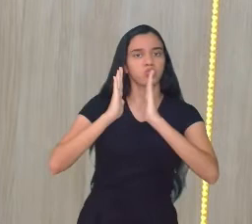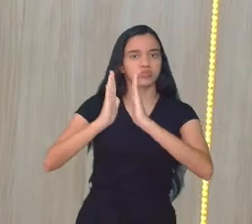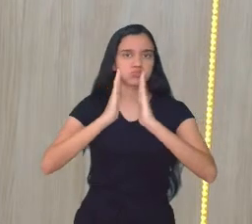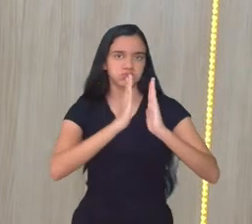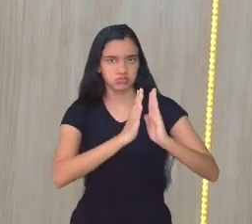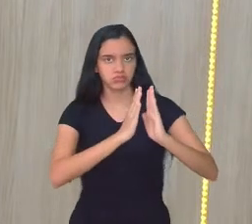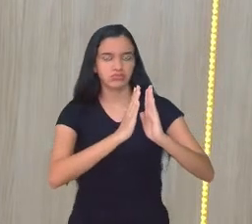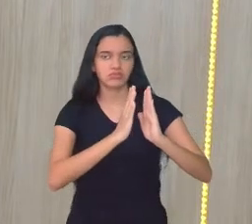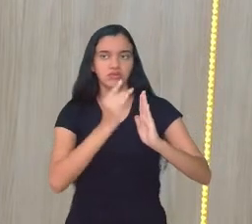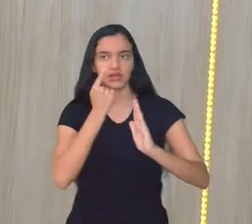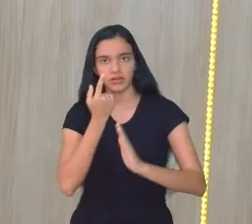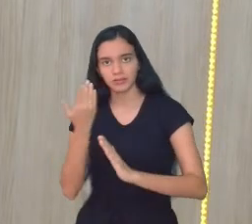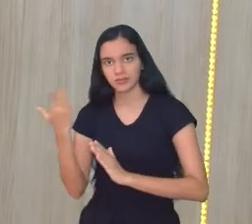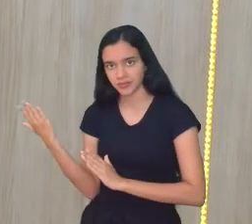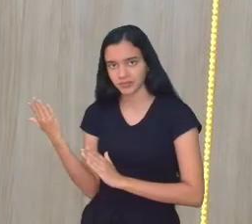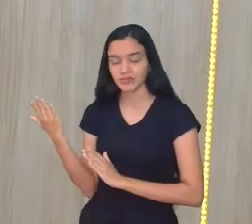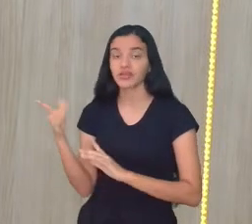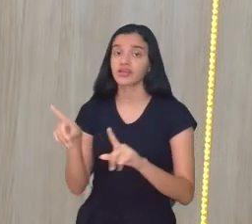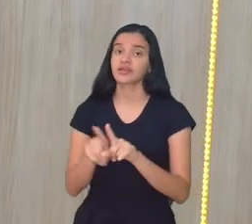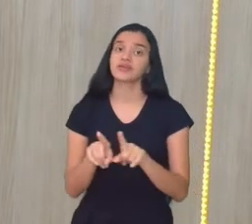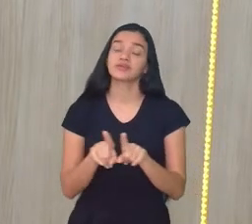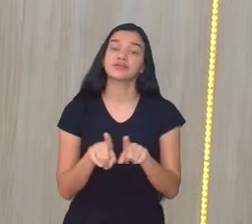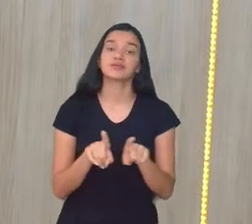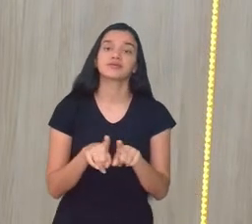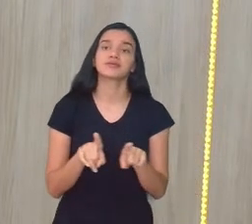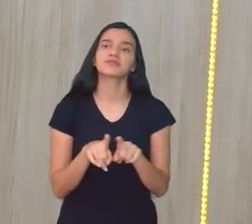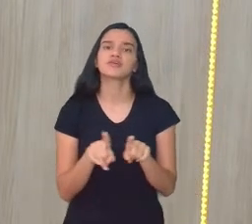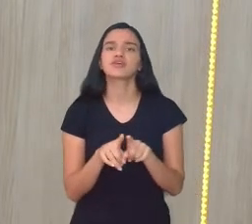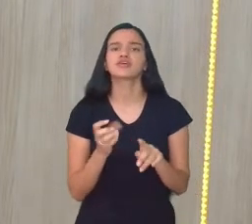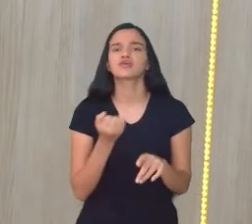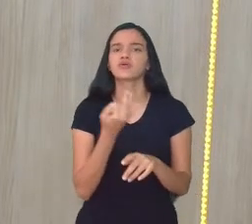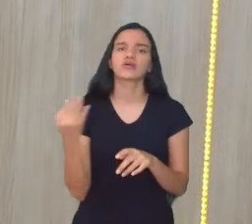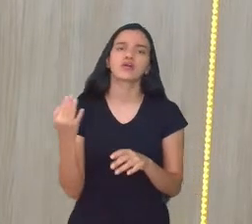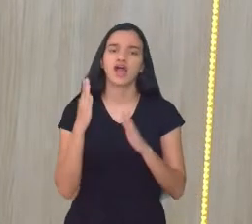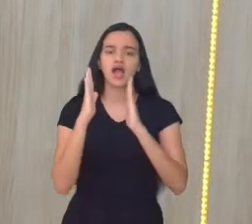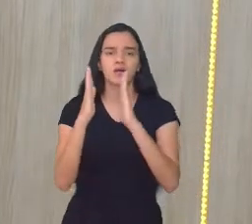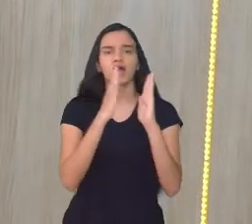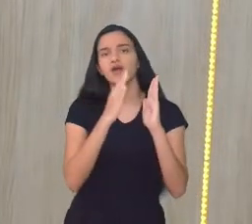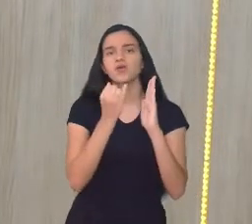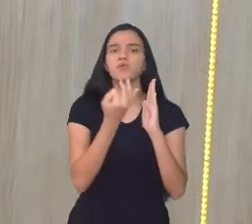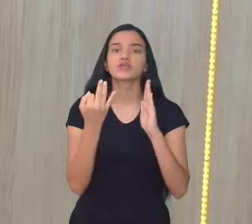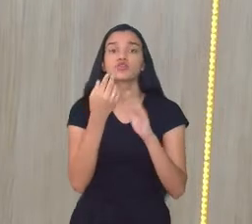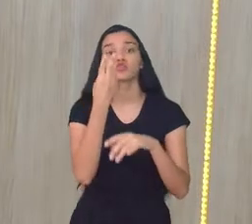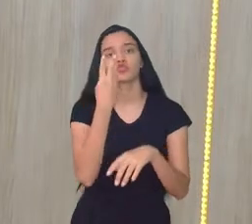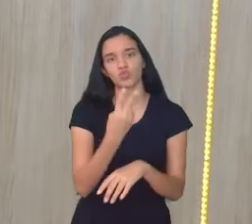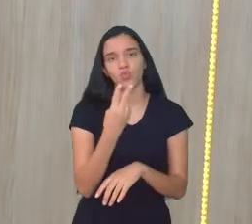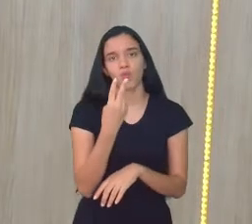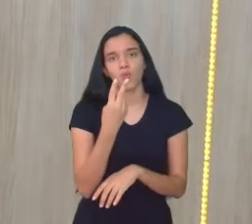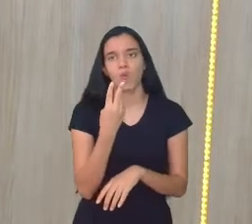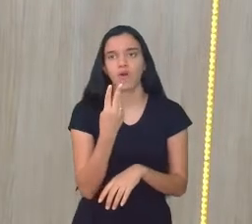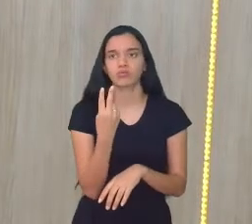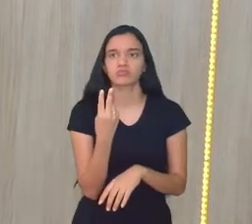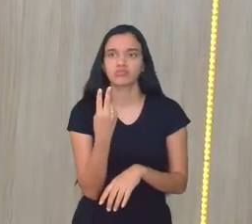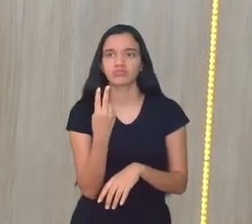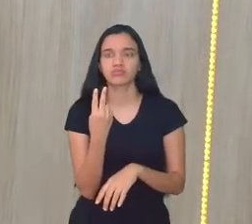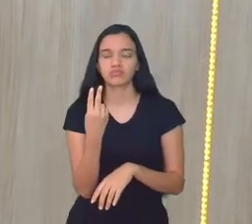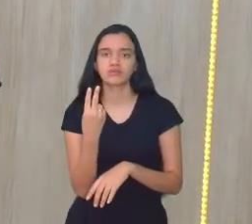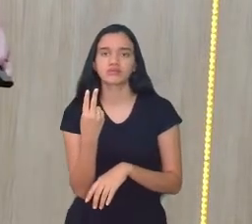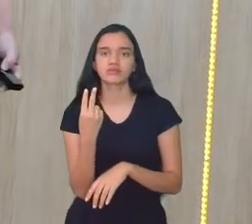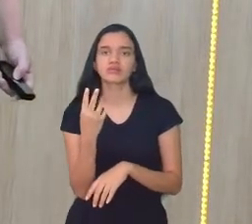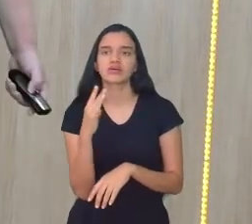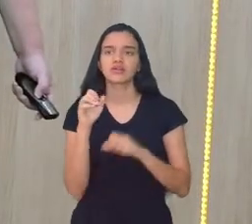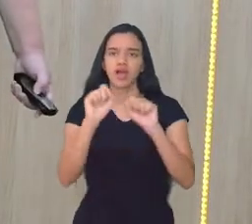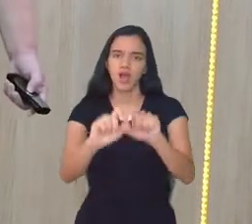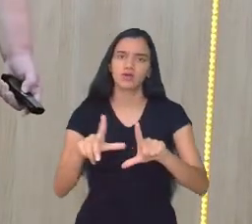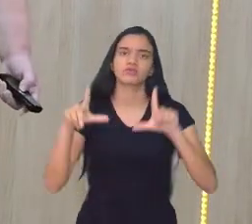tanto aqui quanto aqui. Quantas casas eu tenho? Uma, duas. Então, eu tenho uma. Dá